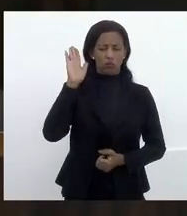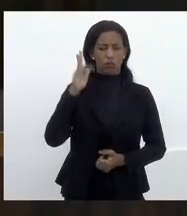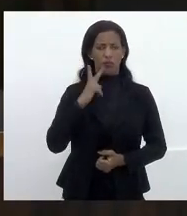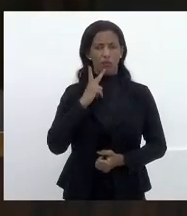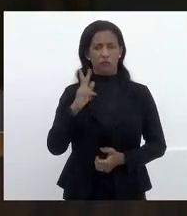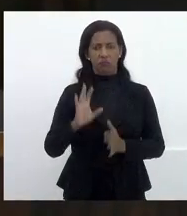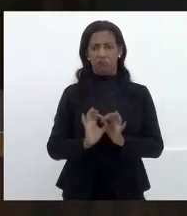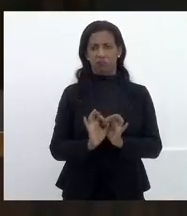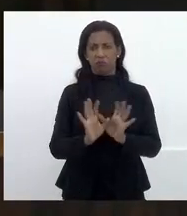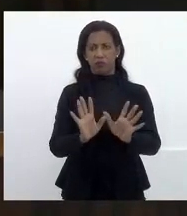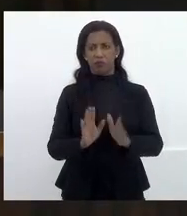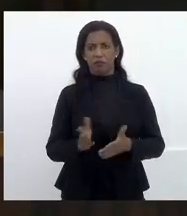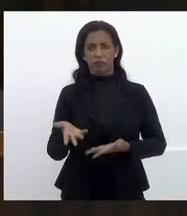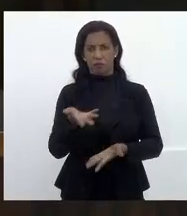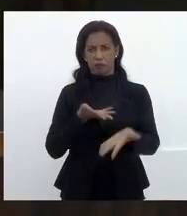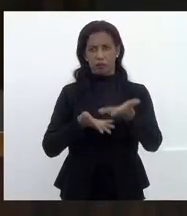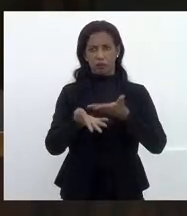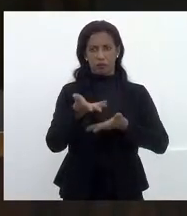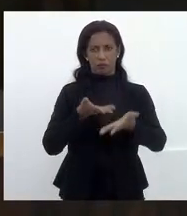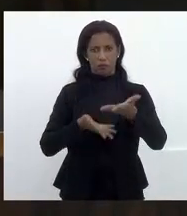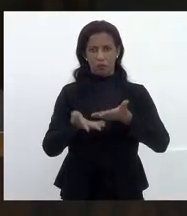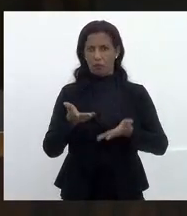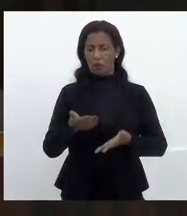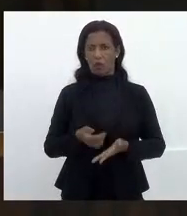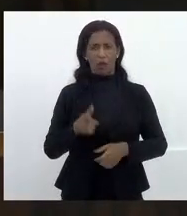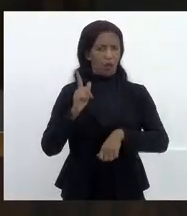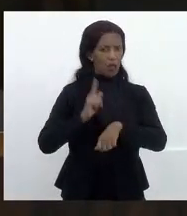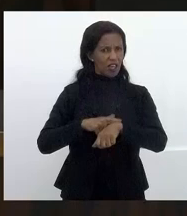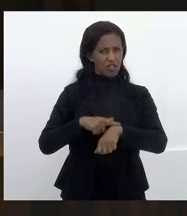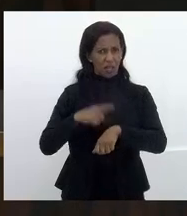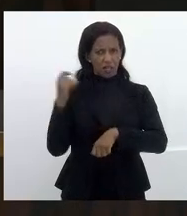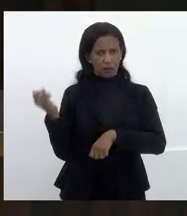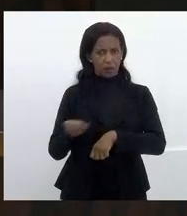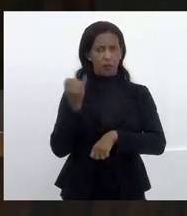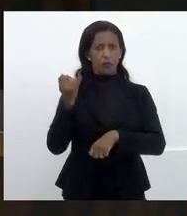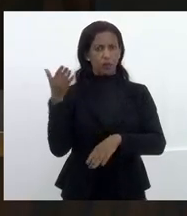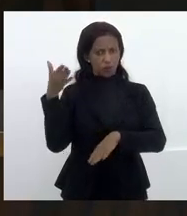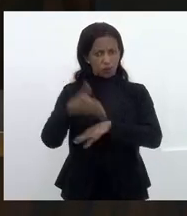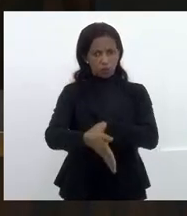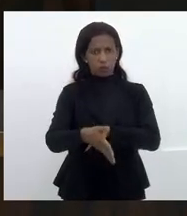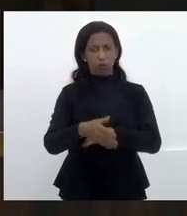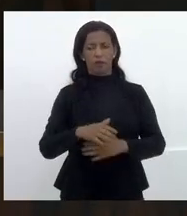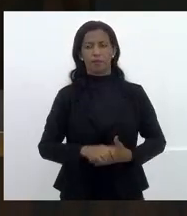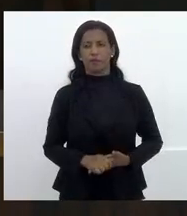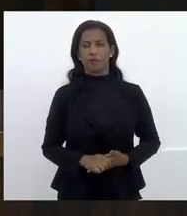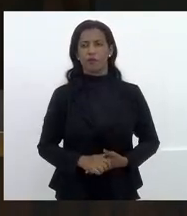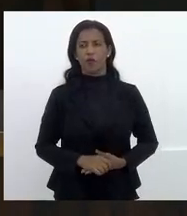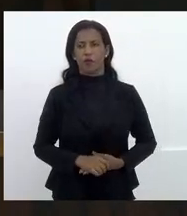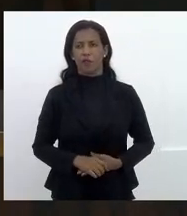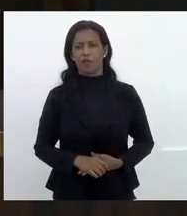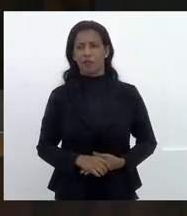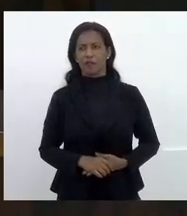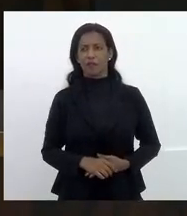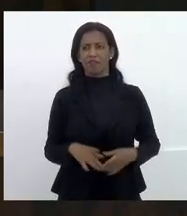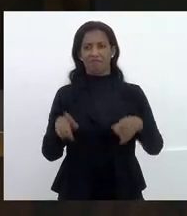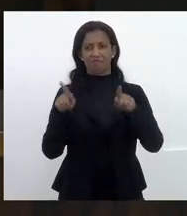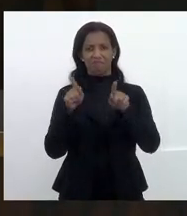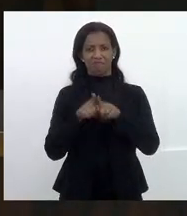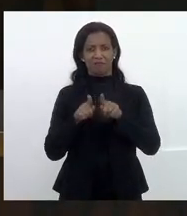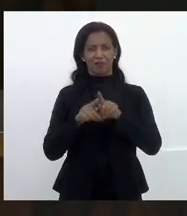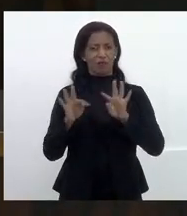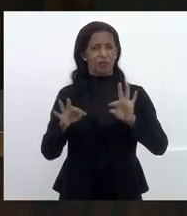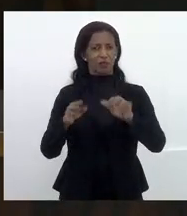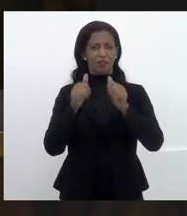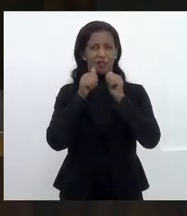fique absolutamente à vontade para participar e intervir achar necessário quero saudar e representações assessores